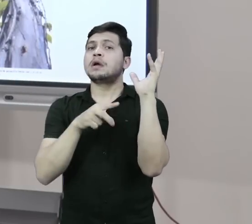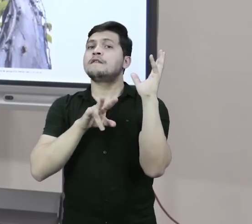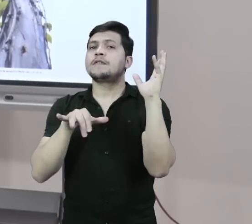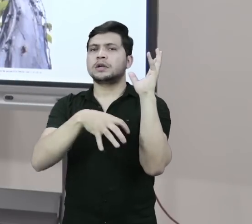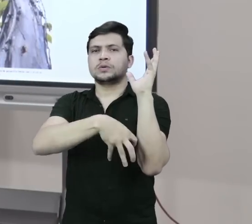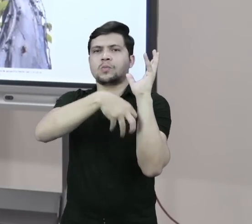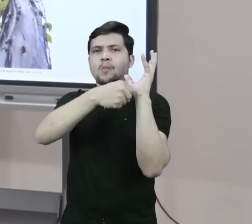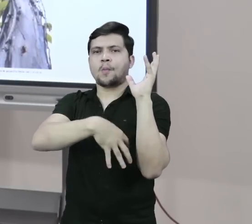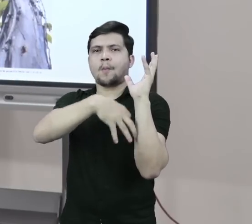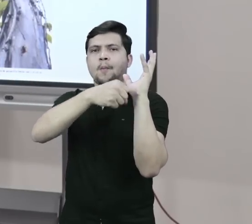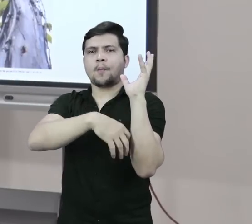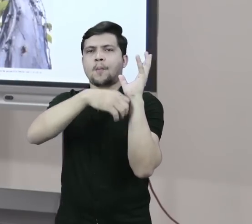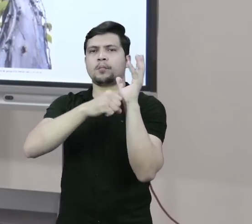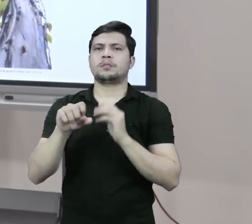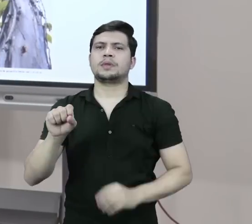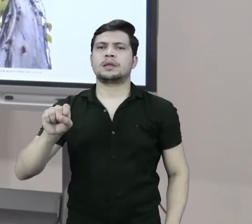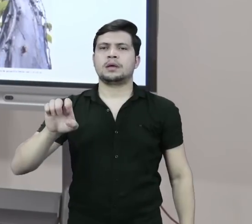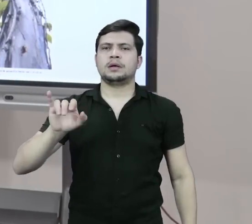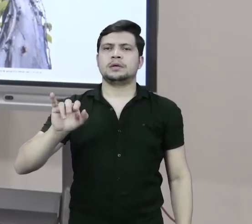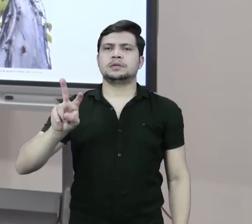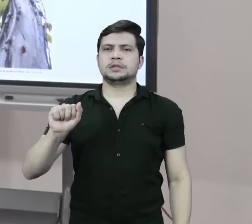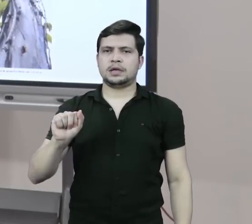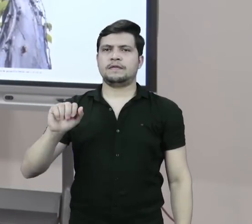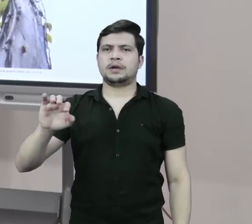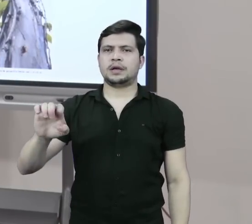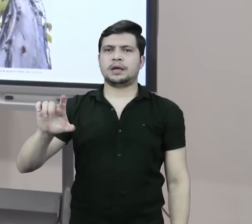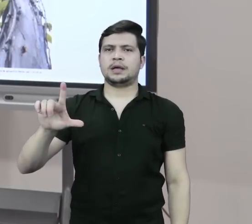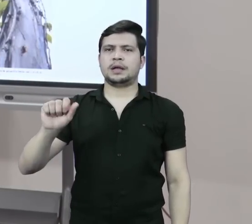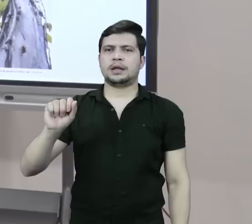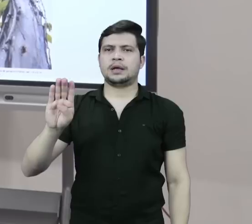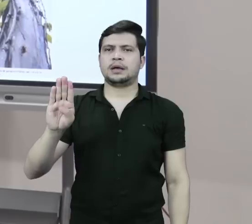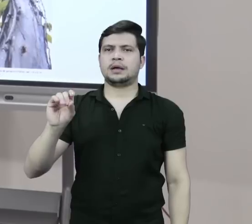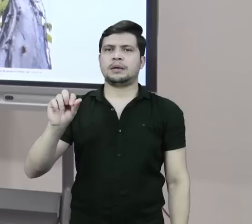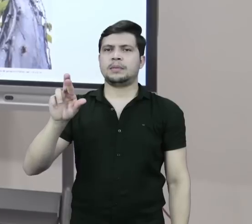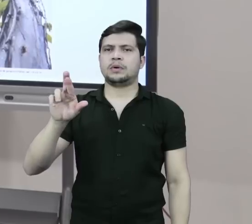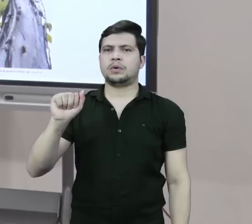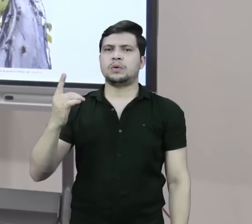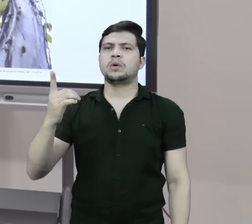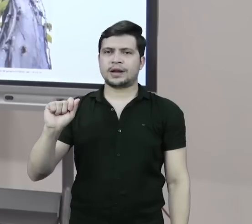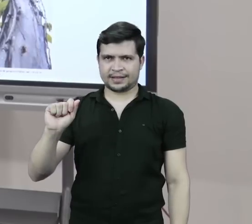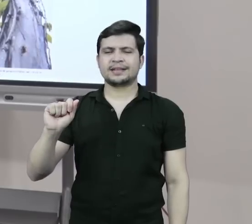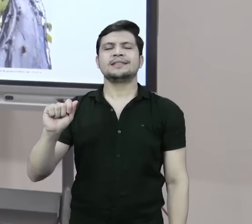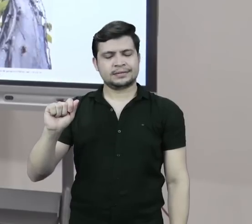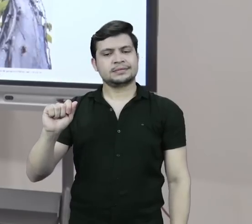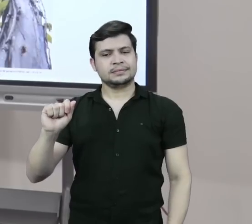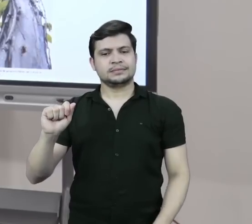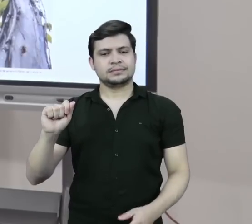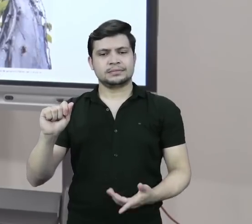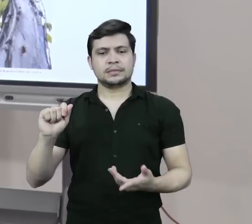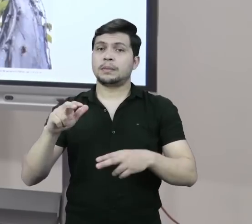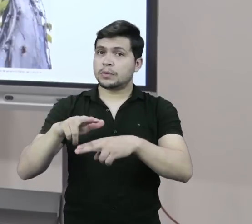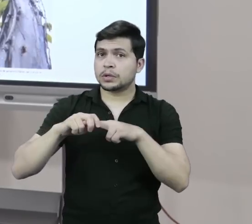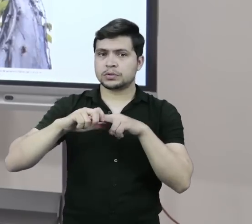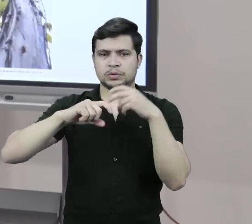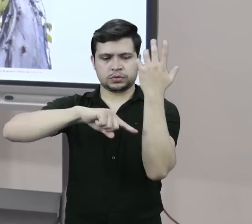seiva elaborada, né? O nutrientezinho já pronto dessa planta. Tanto que o cipó-chumbo, por ser holoparasita, não vai ter